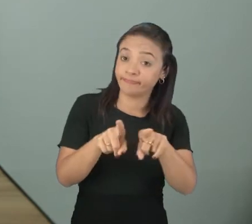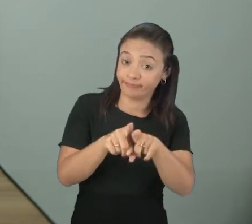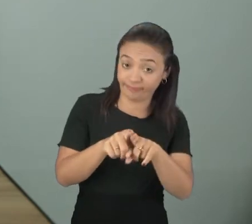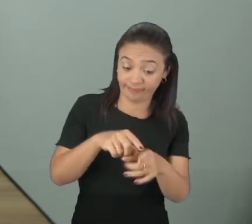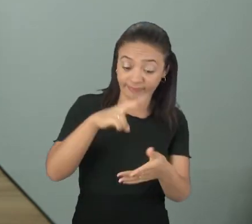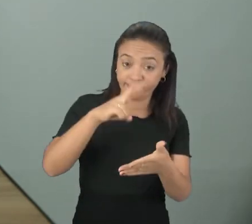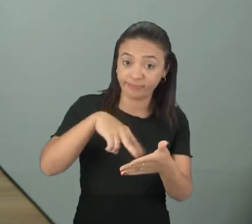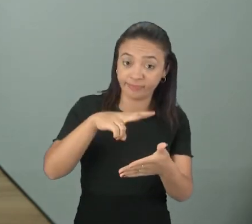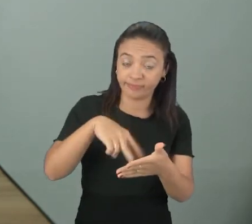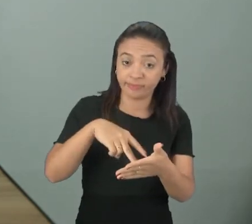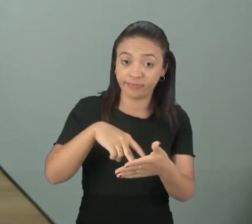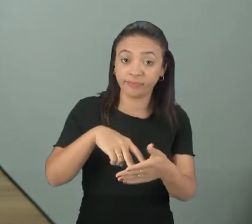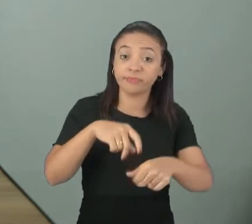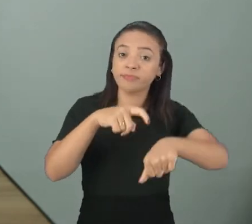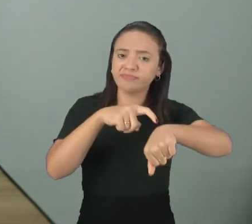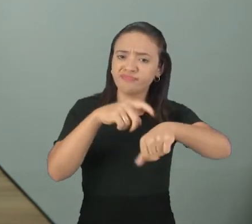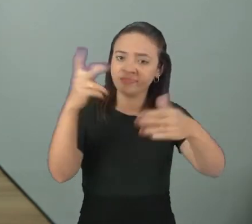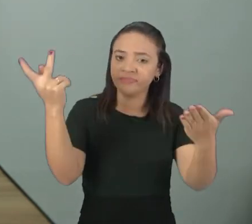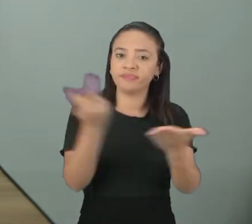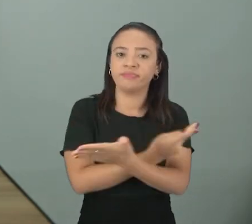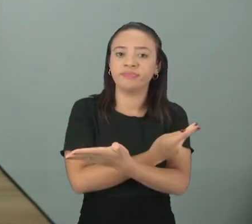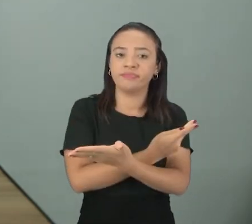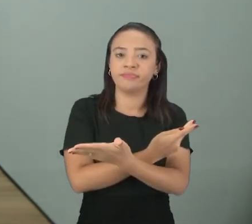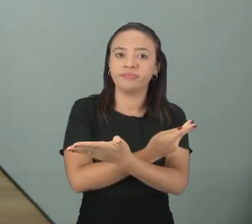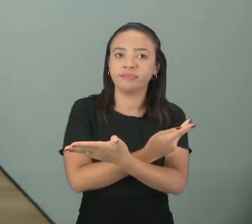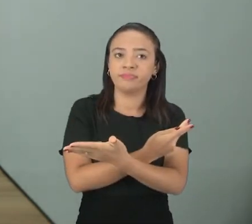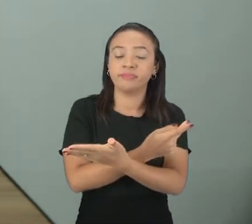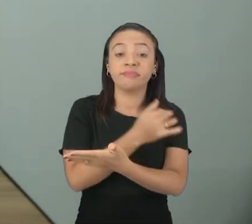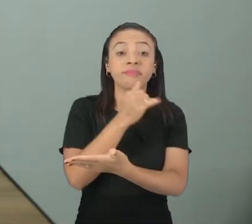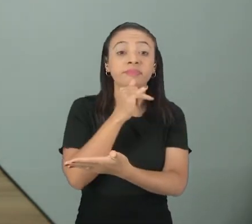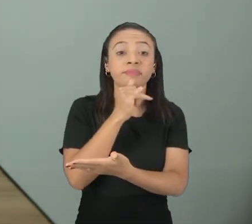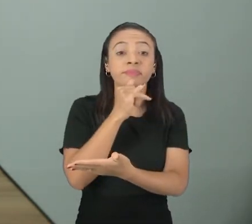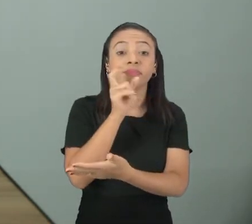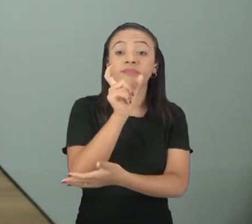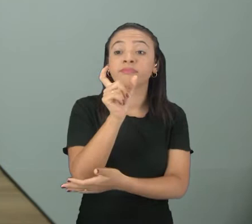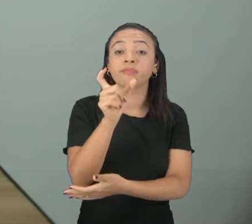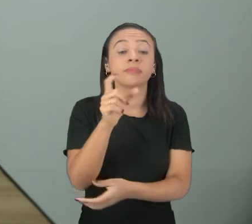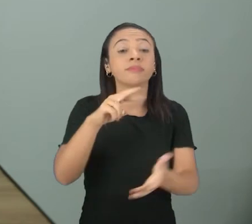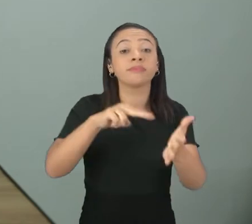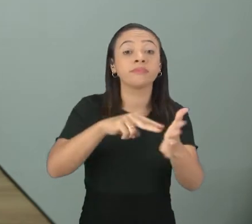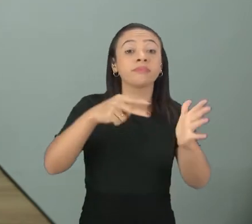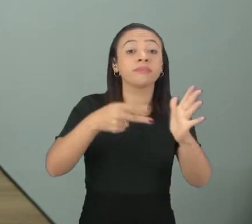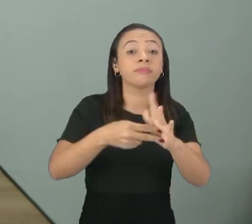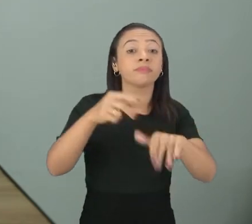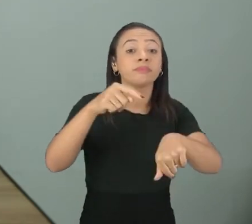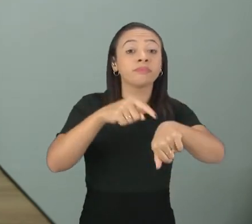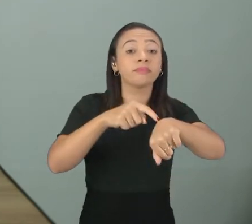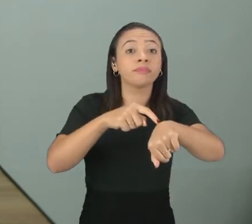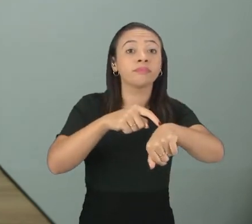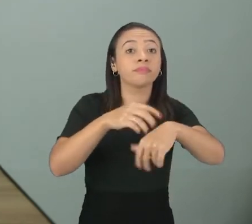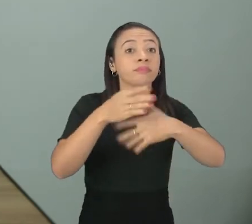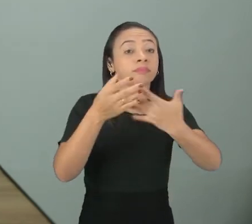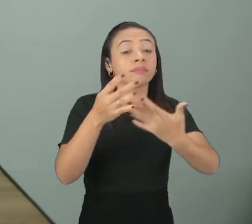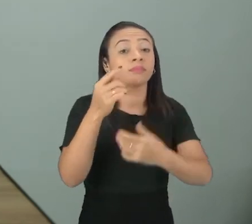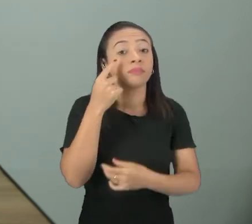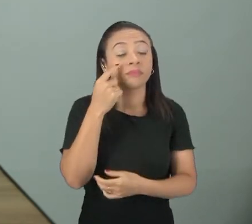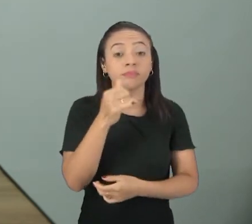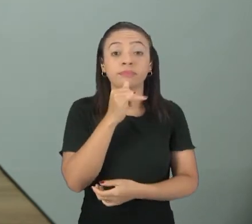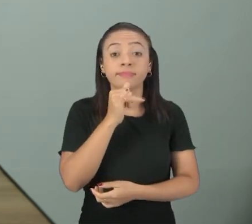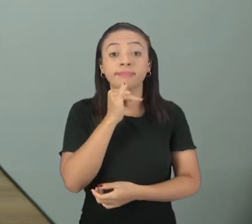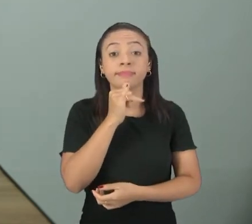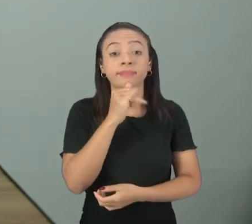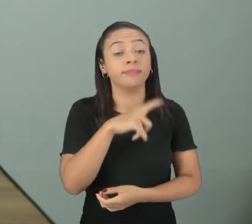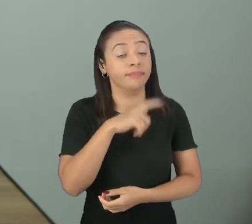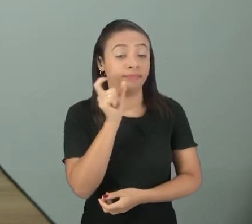o tempo que acontece, né? Vamos ver uma palavra que indica tempo, né? Nós vemos aqui que tem